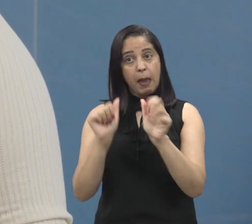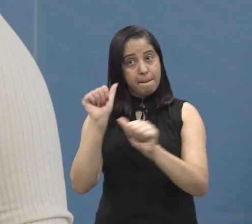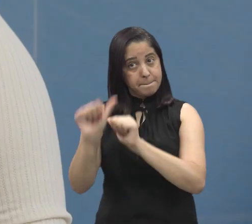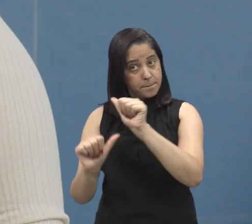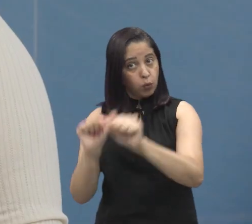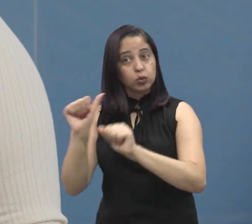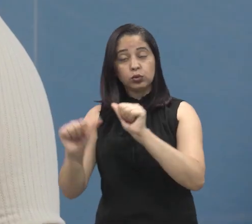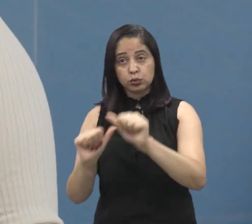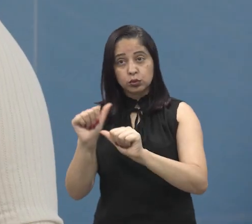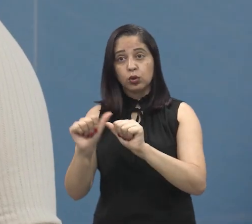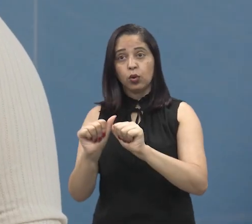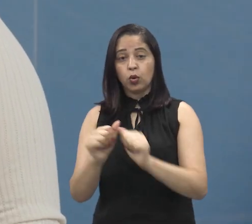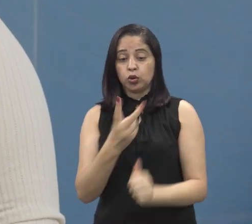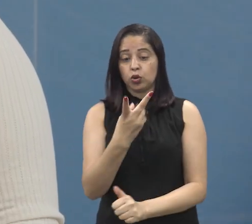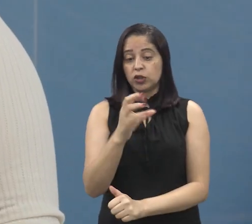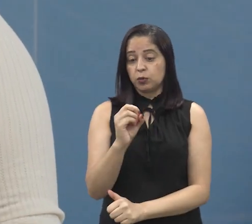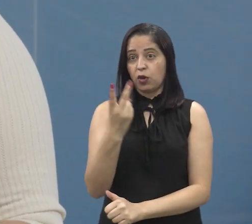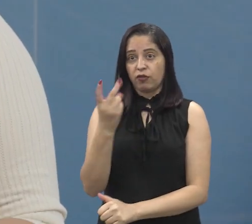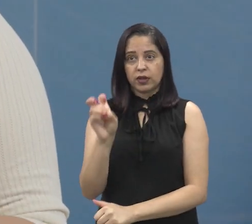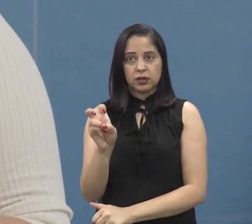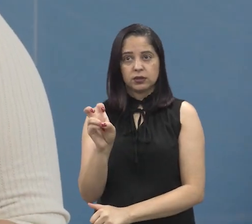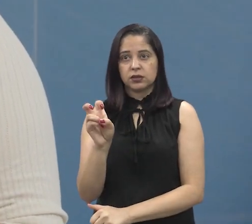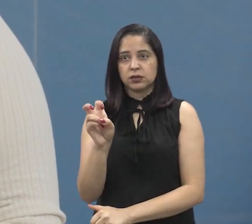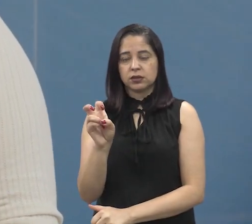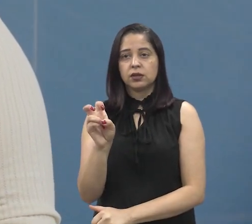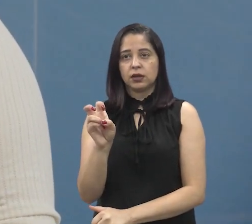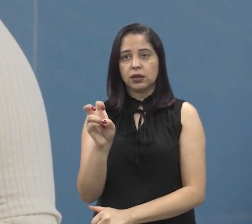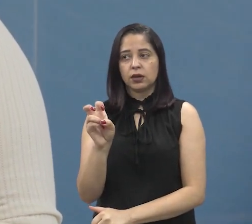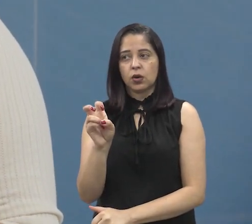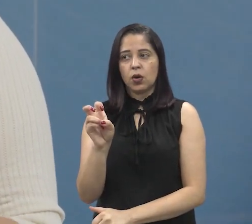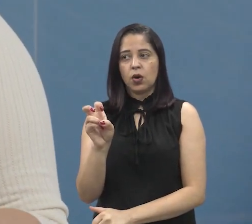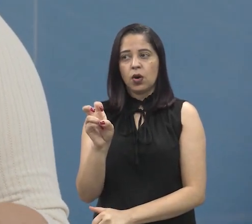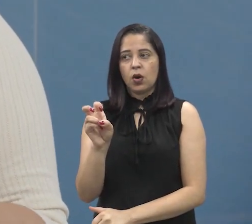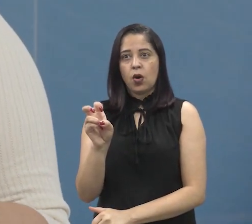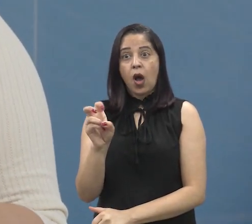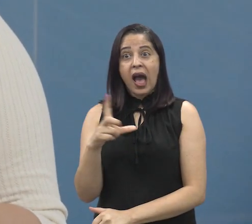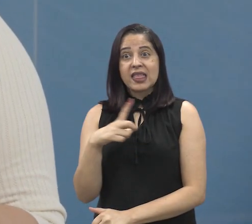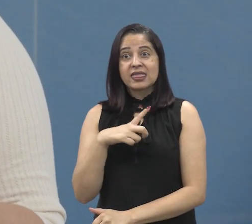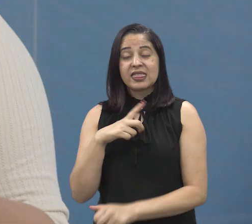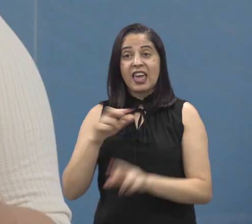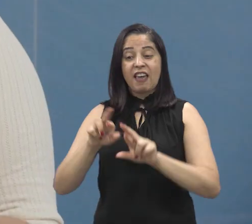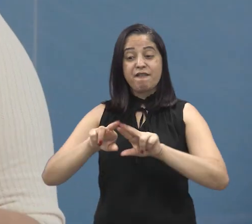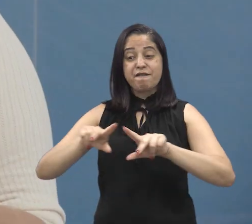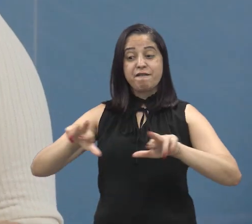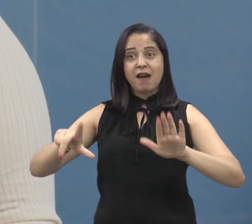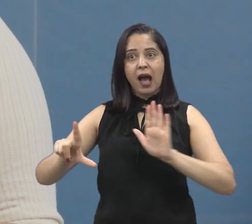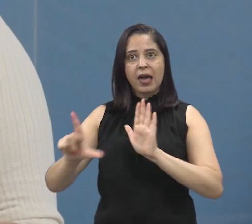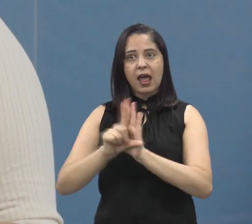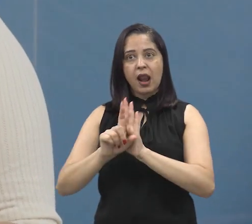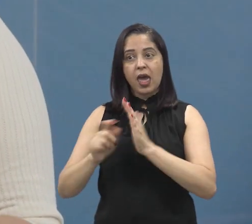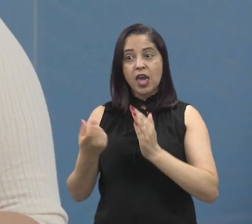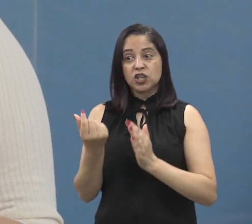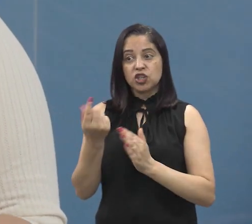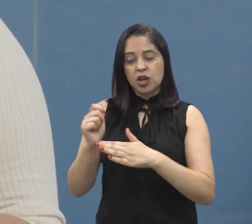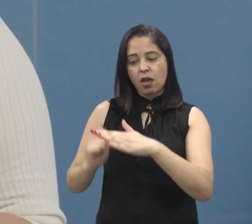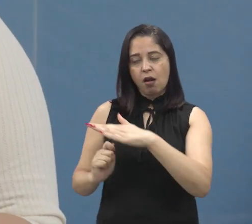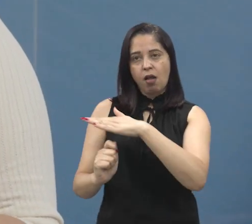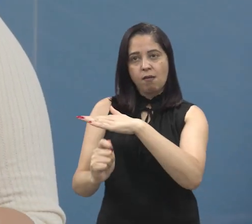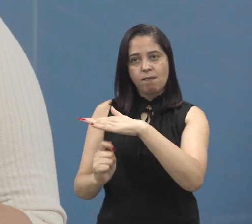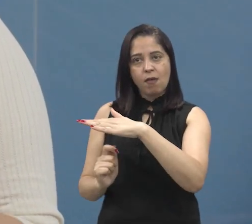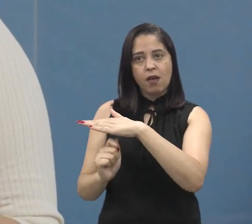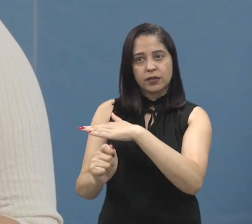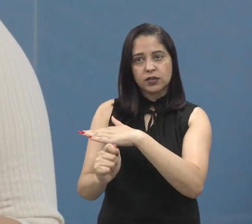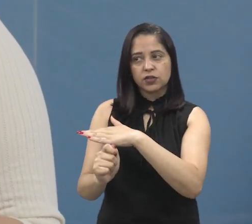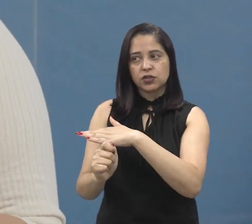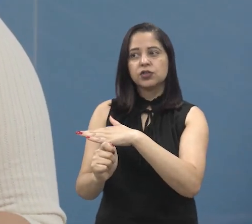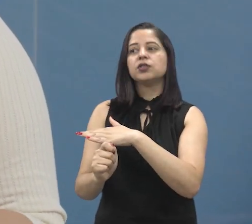mudança na legislação, na Lei Geral do Turismo. Então, 2025 vão ter muitos ordenamentos na política pública